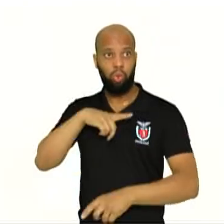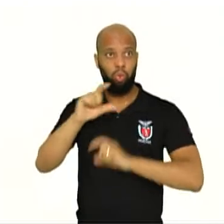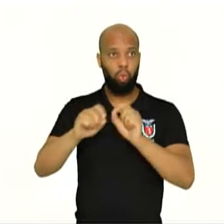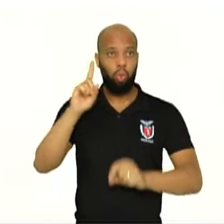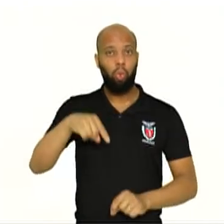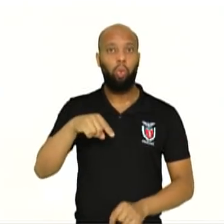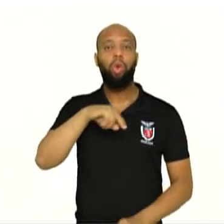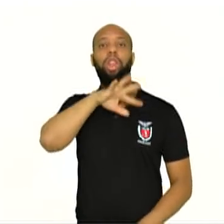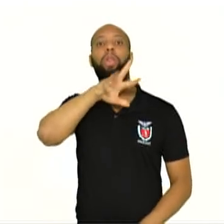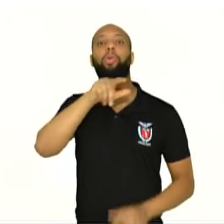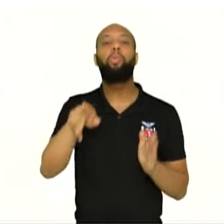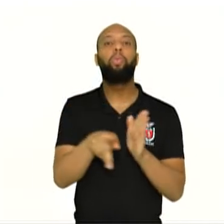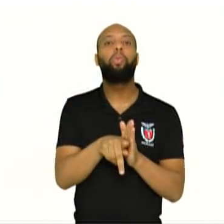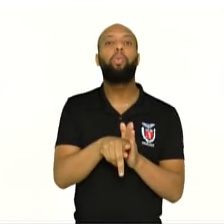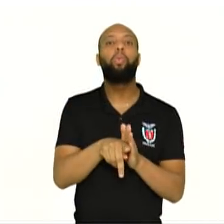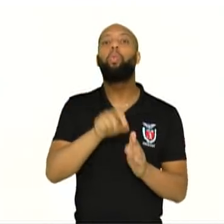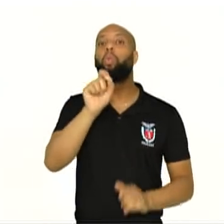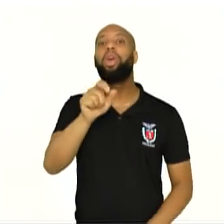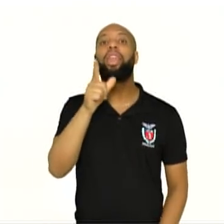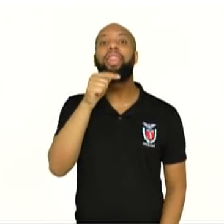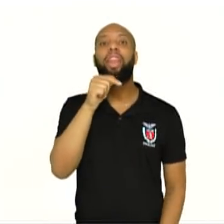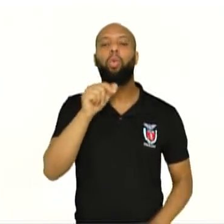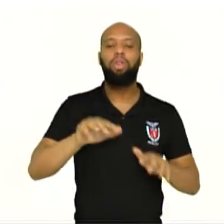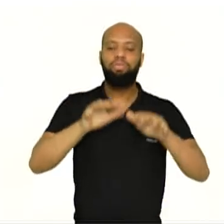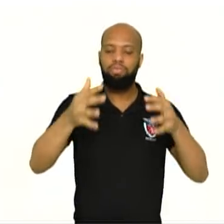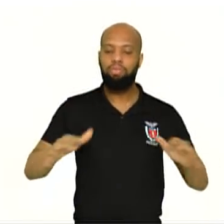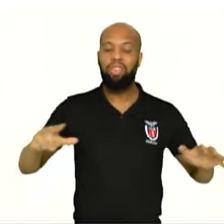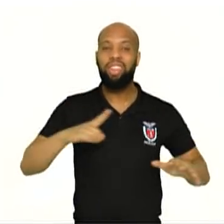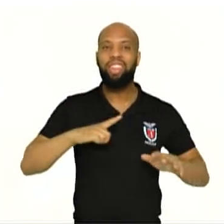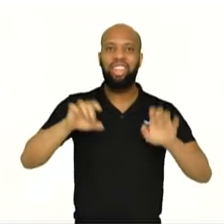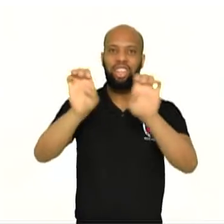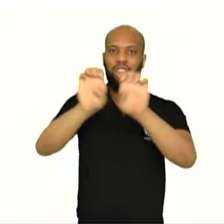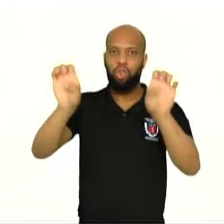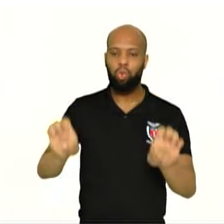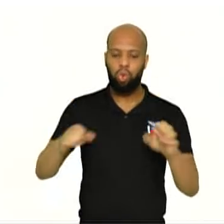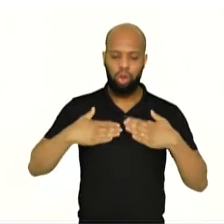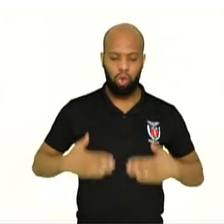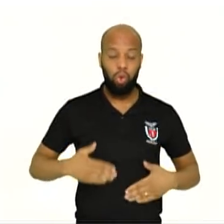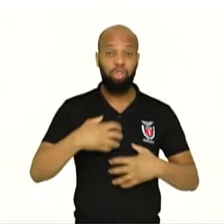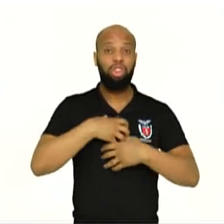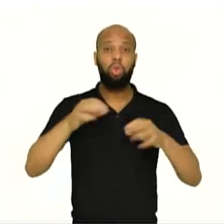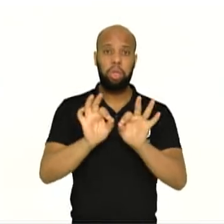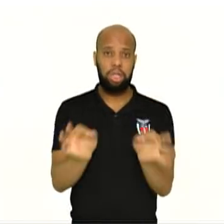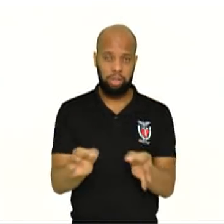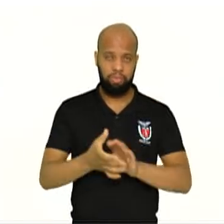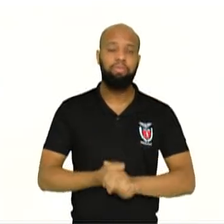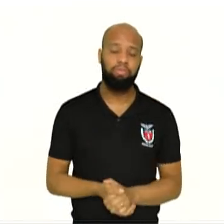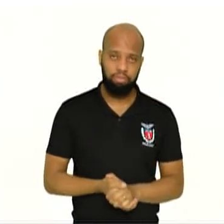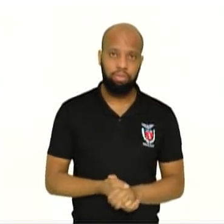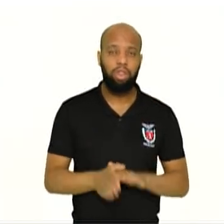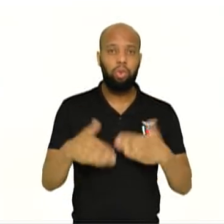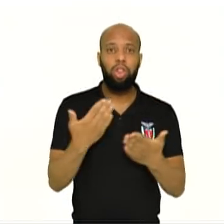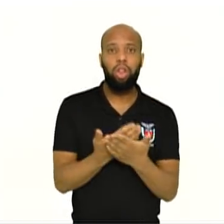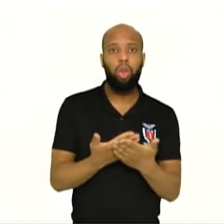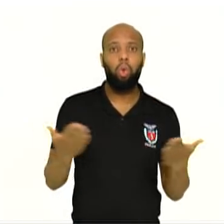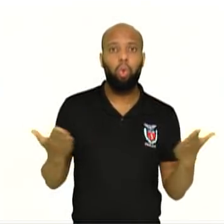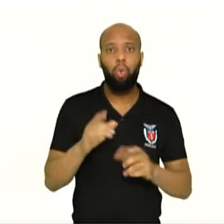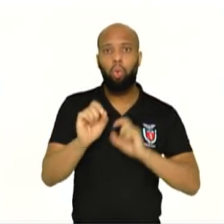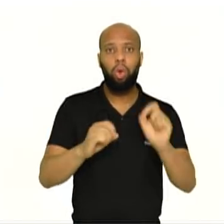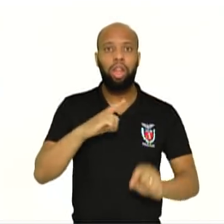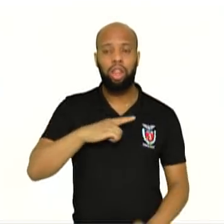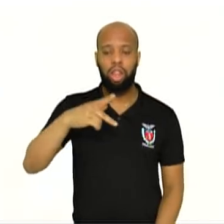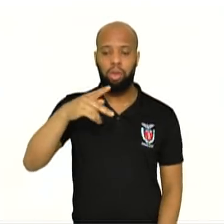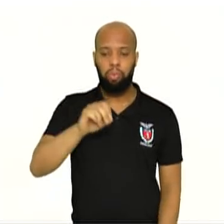são animais aquáticos e eles têm estruturas corporais muito simples. Então, na aula de hoje, a gente vai falar